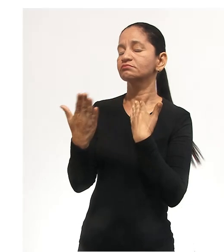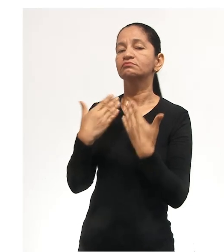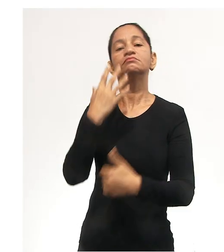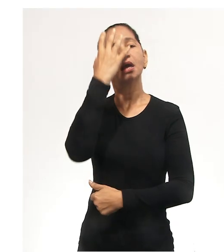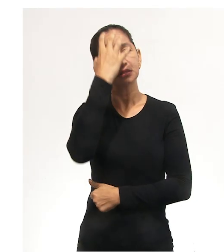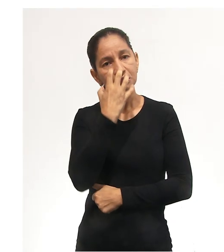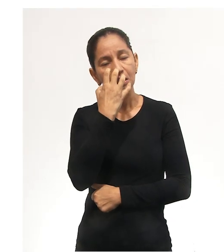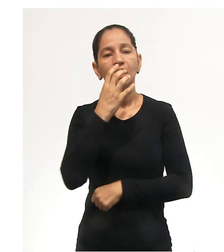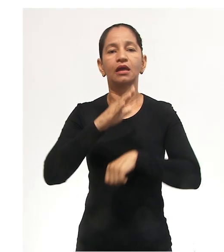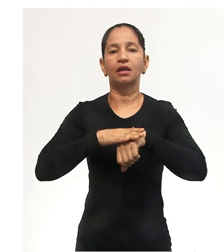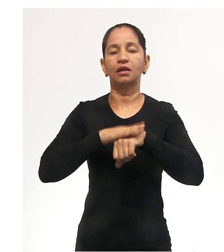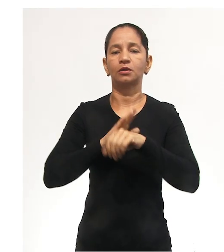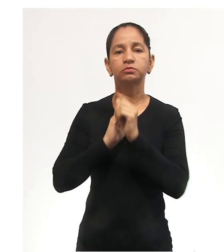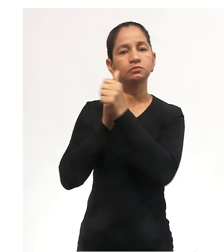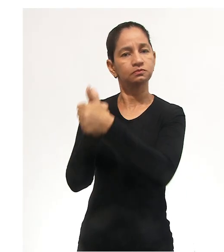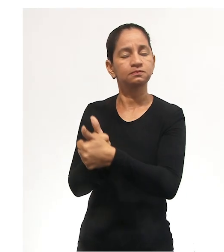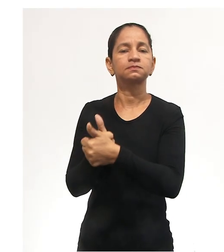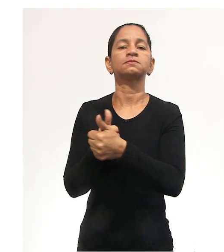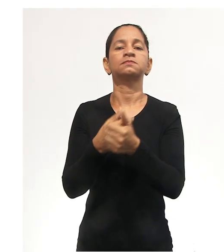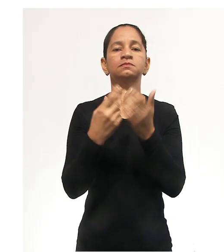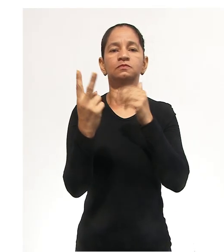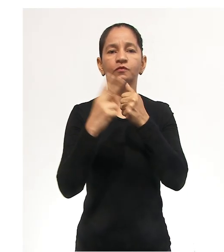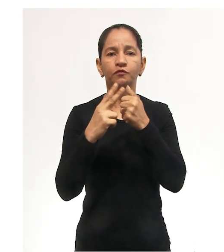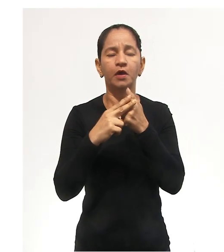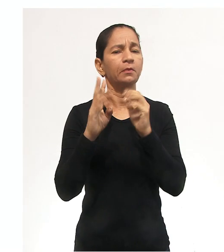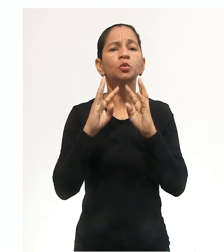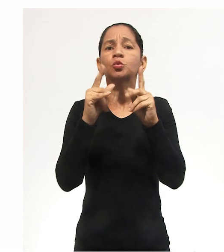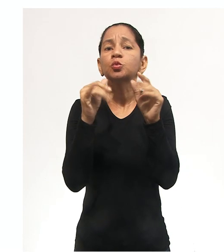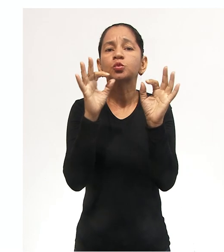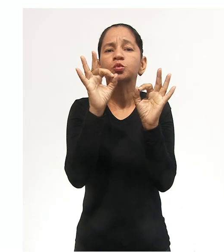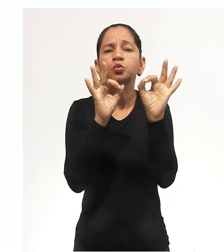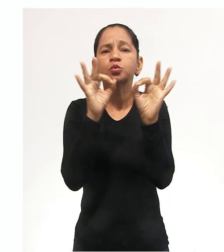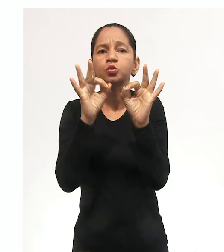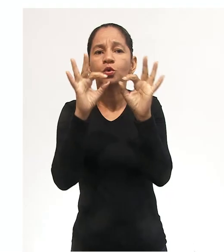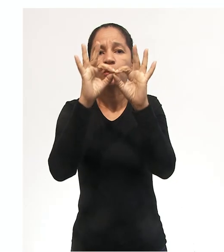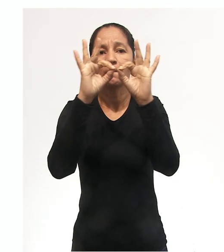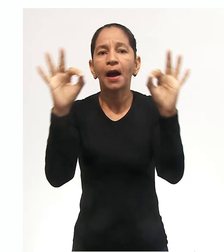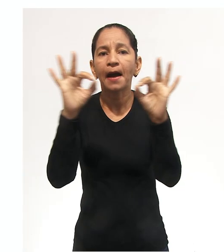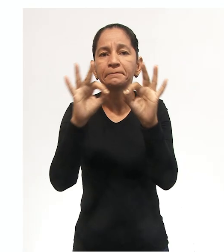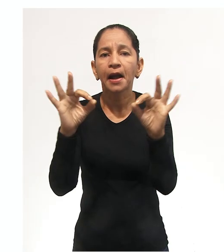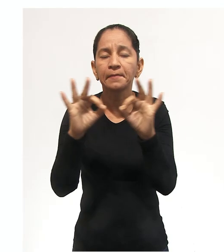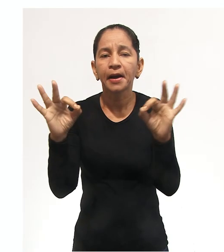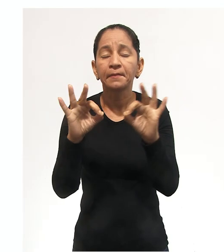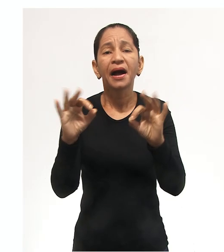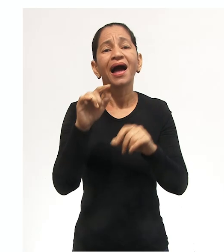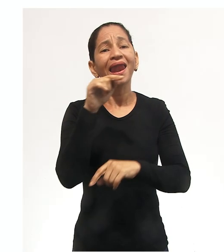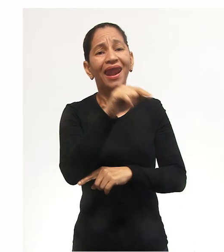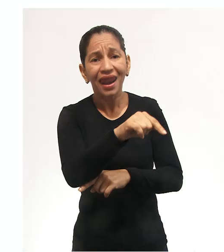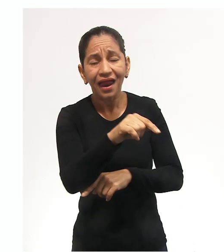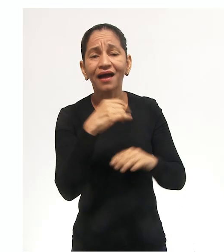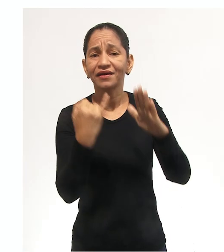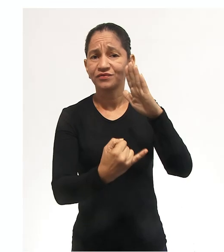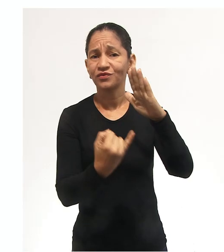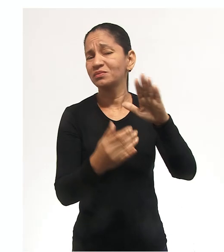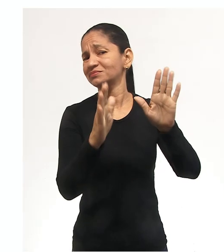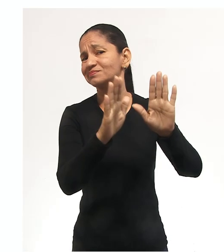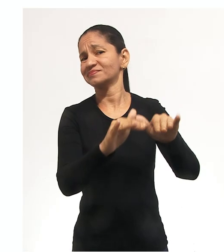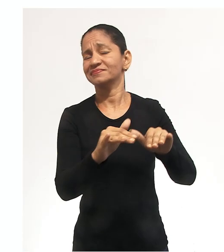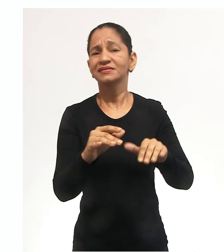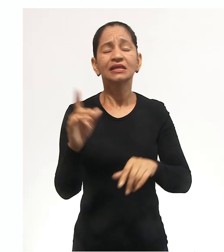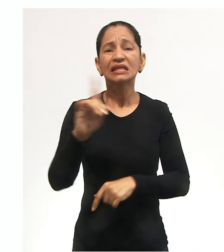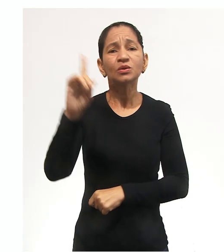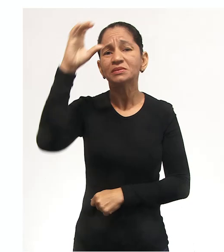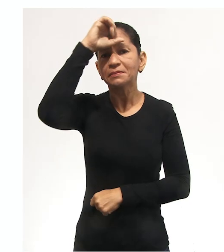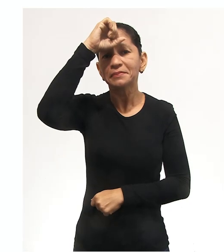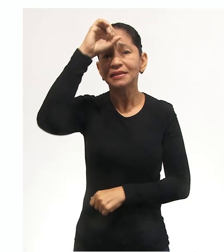da concordância, da regência verbal. E já a linguagem informal, ela é diferente. Essa aqui a gente não